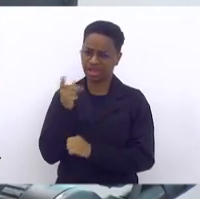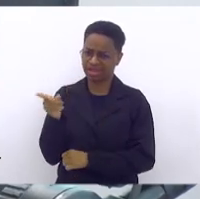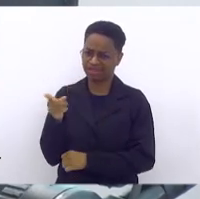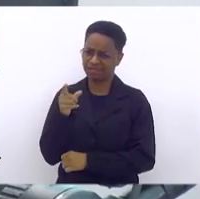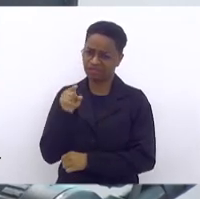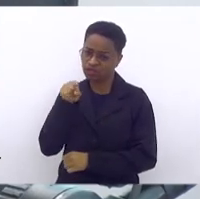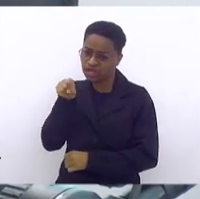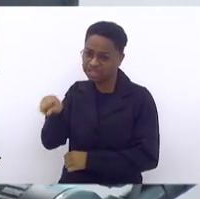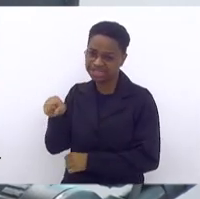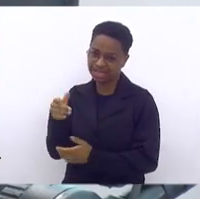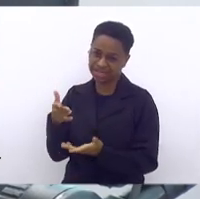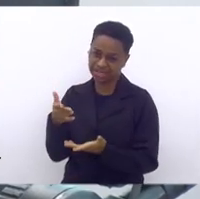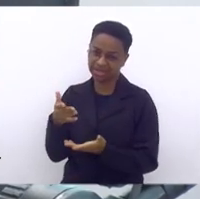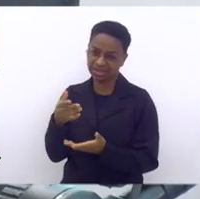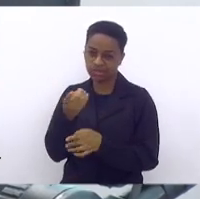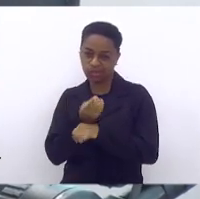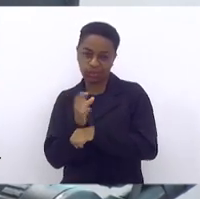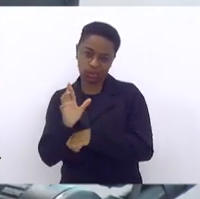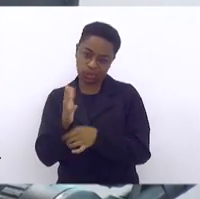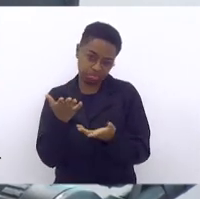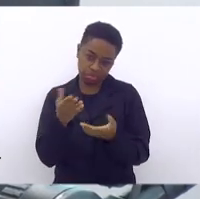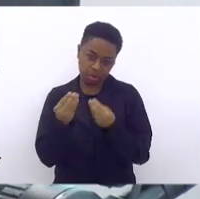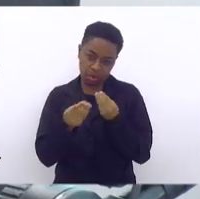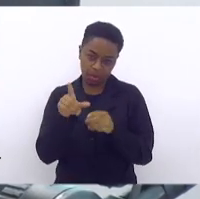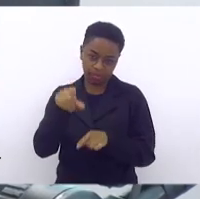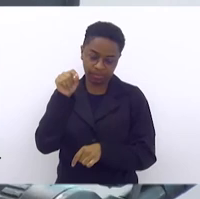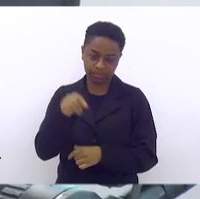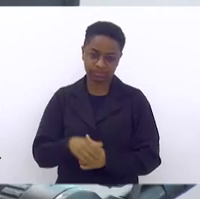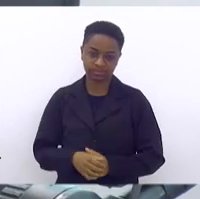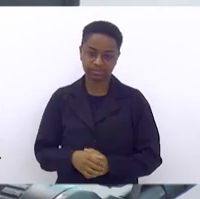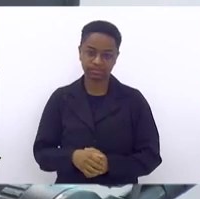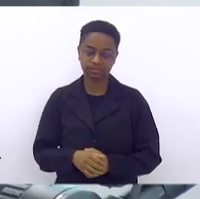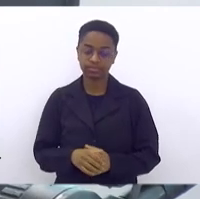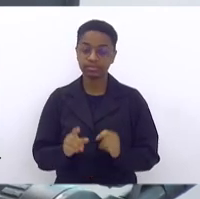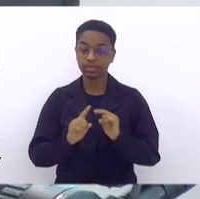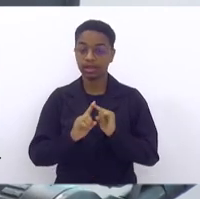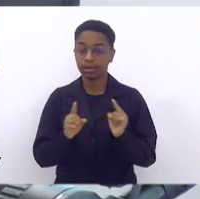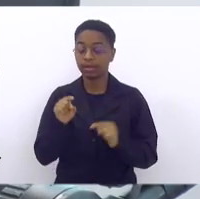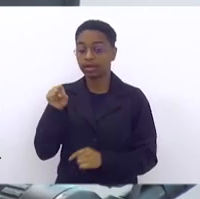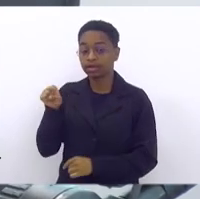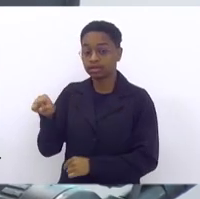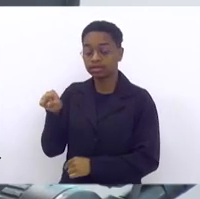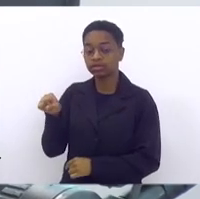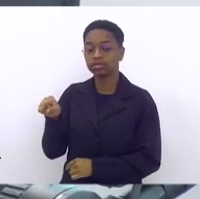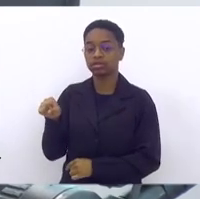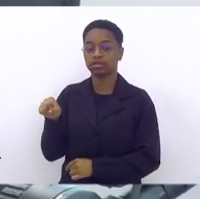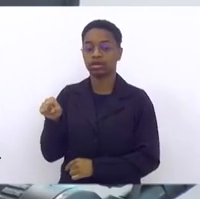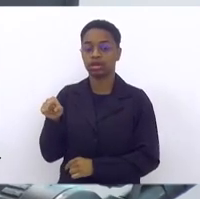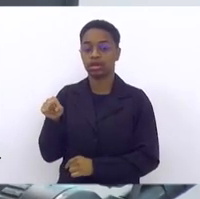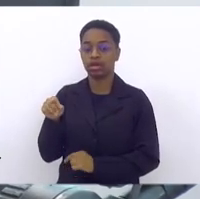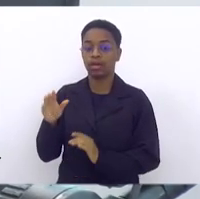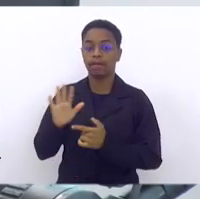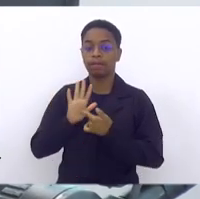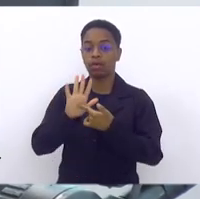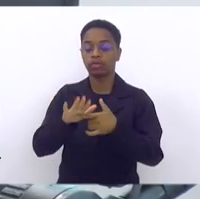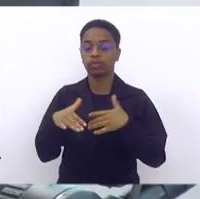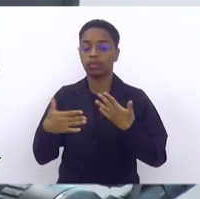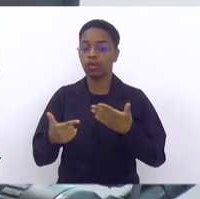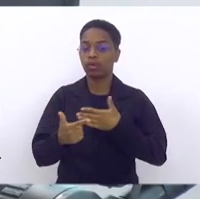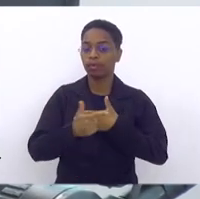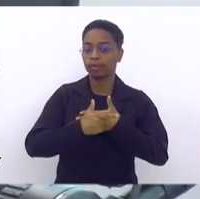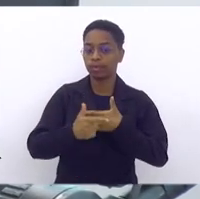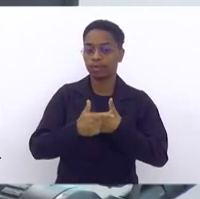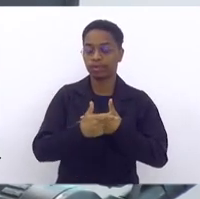você, doutor Rafael, como preferir, que o senhor coloque não só o papel